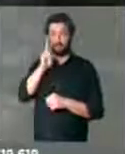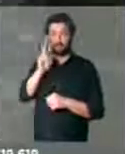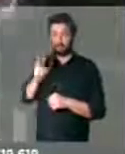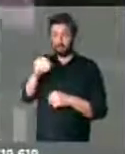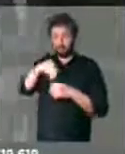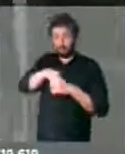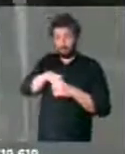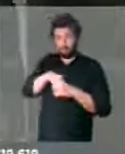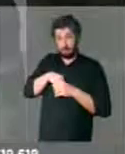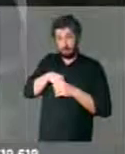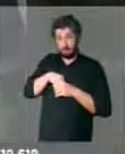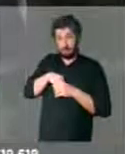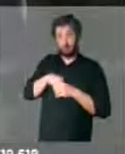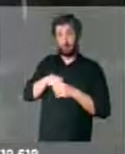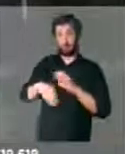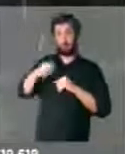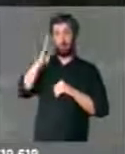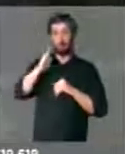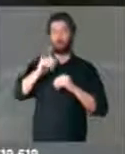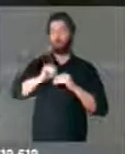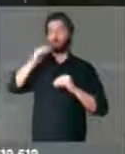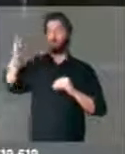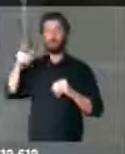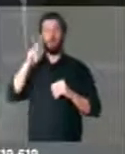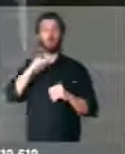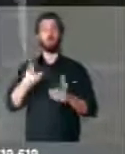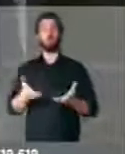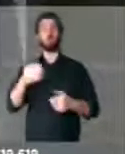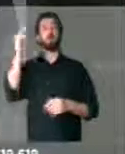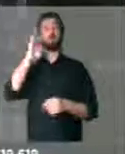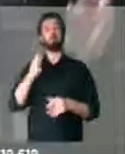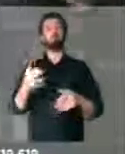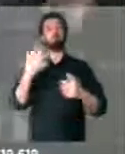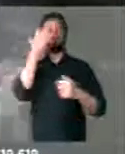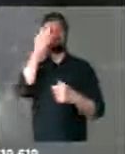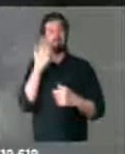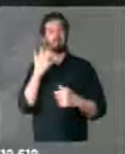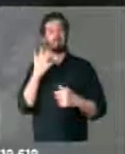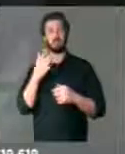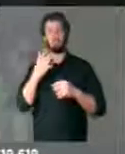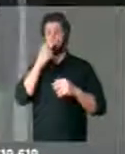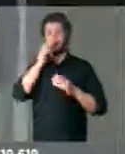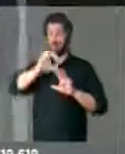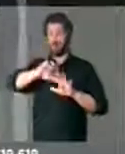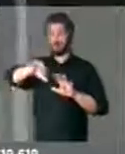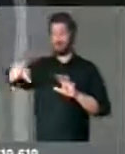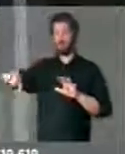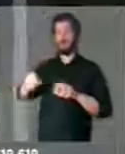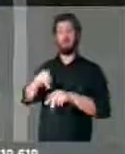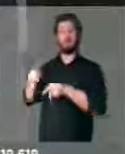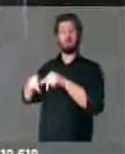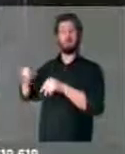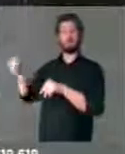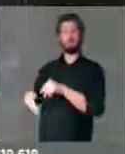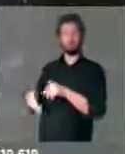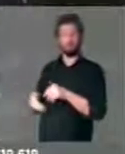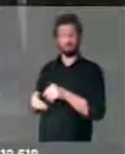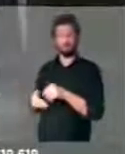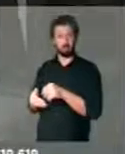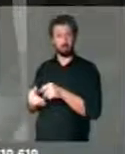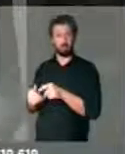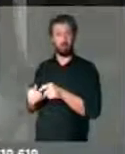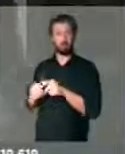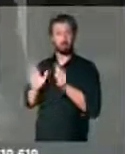interna e internacionalmente de forma séria, abandonando de vez o populismo negativo